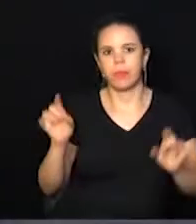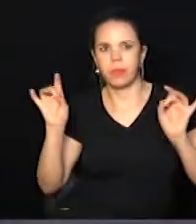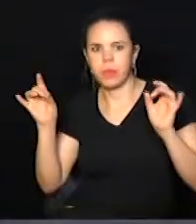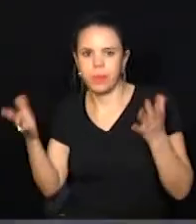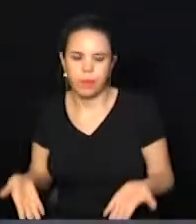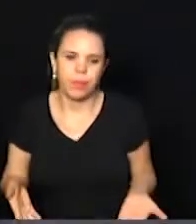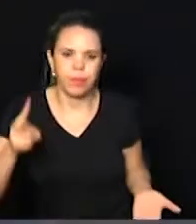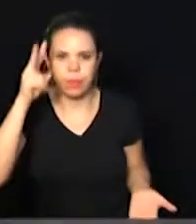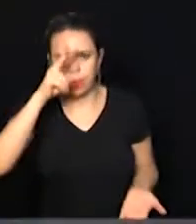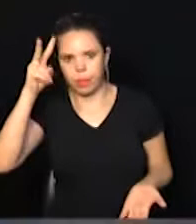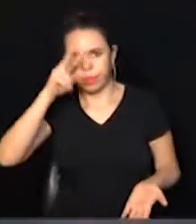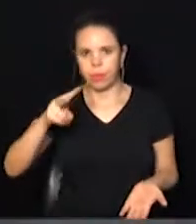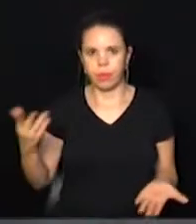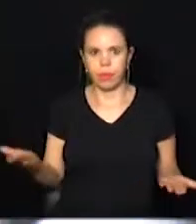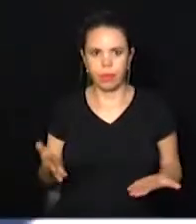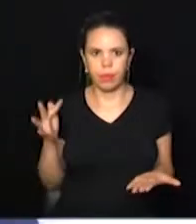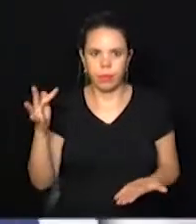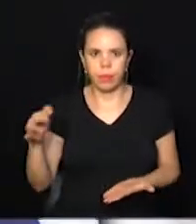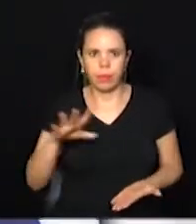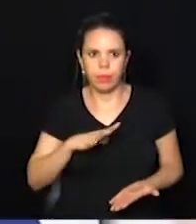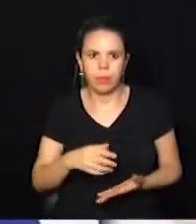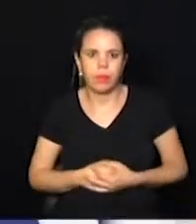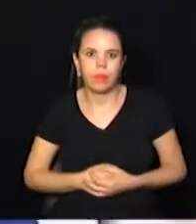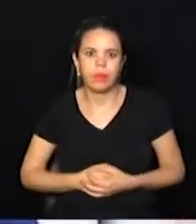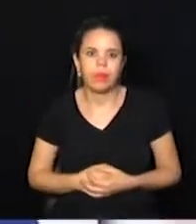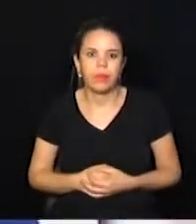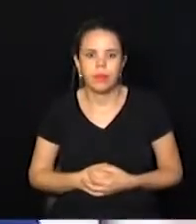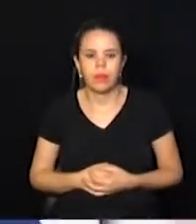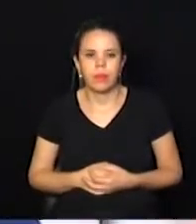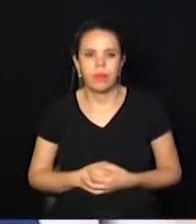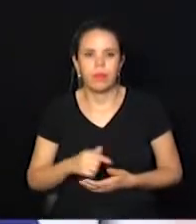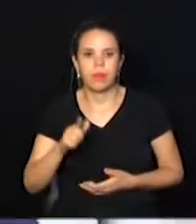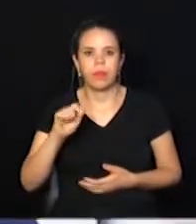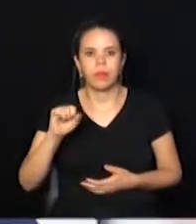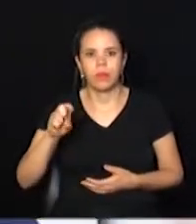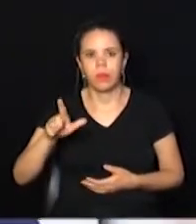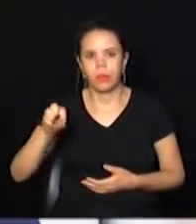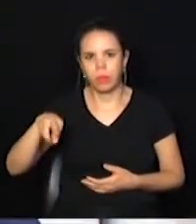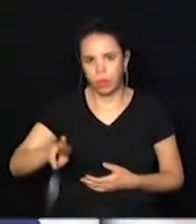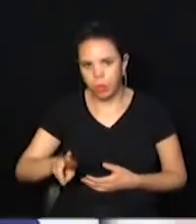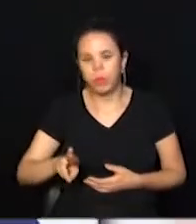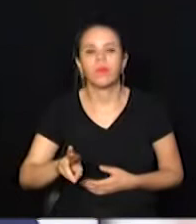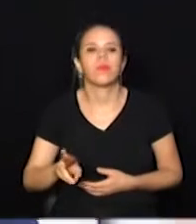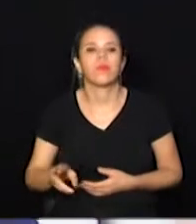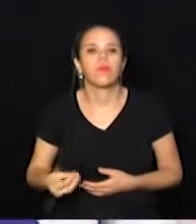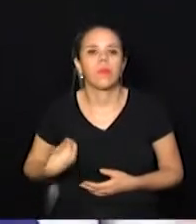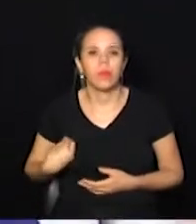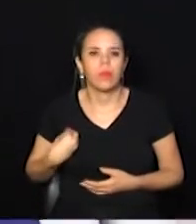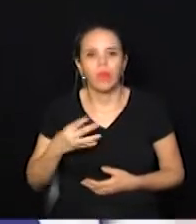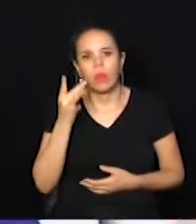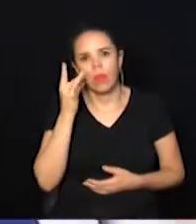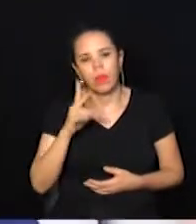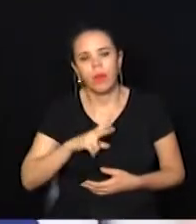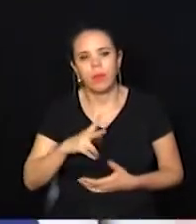para a história, para o presente dessa cidade, né, Gilmar, que está aqui também. Eu pessoalmente,